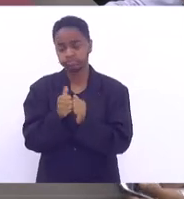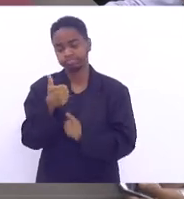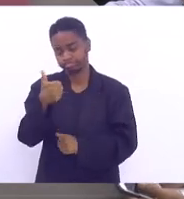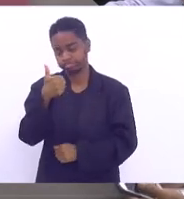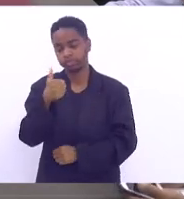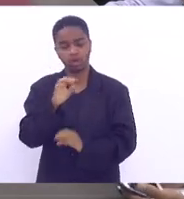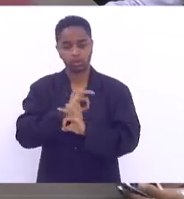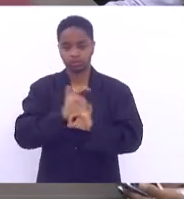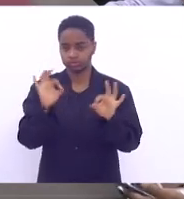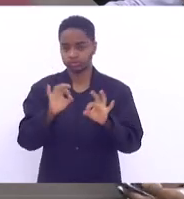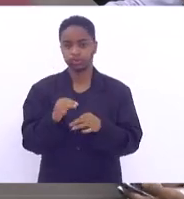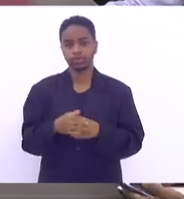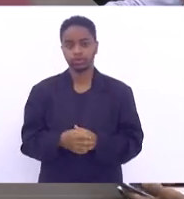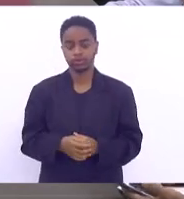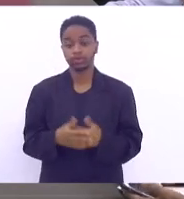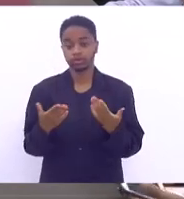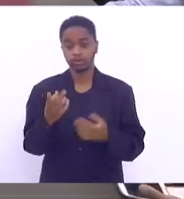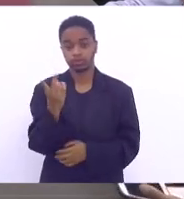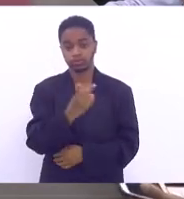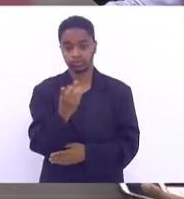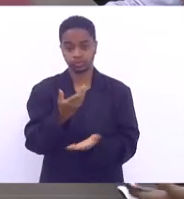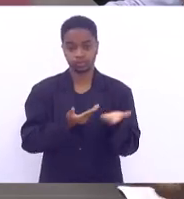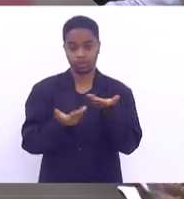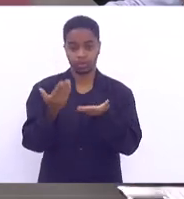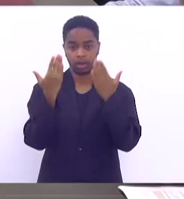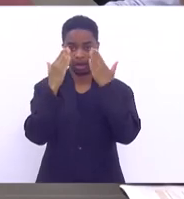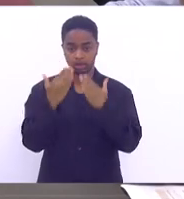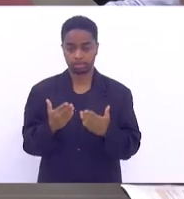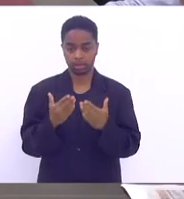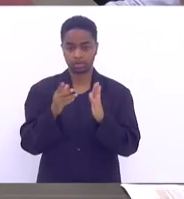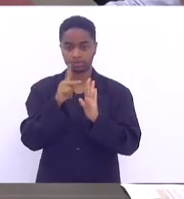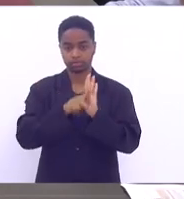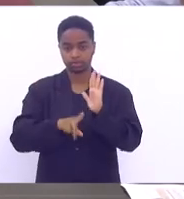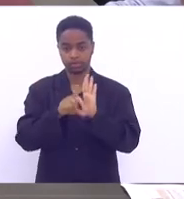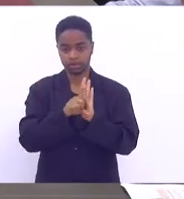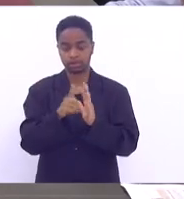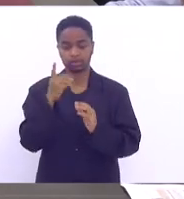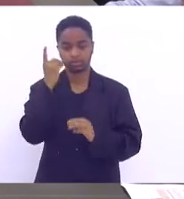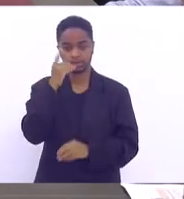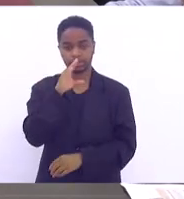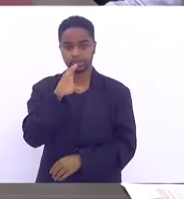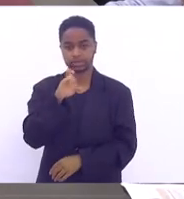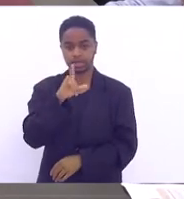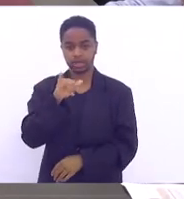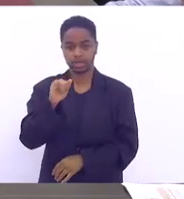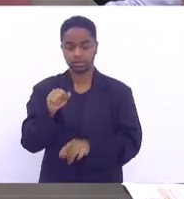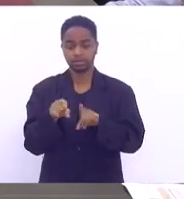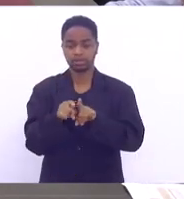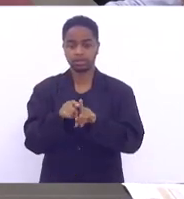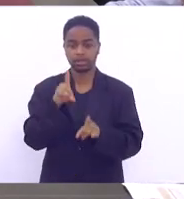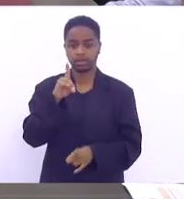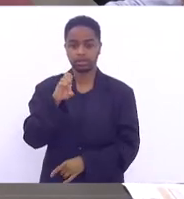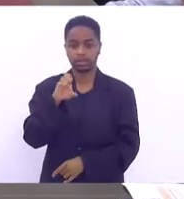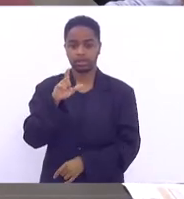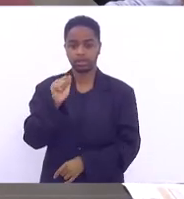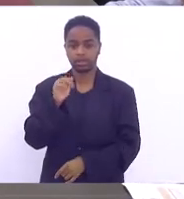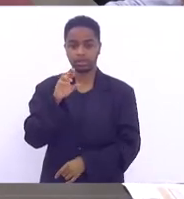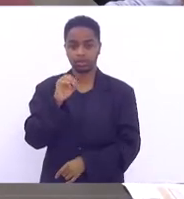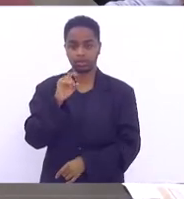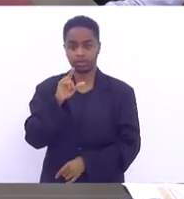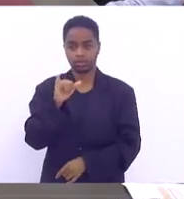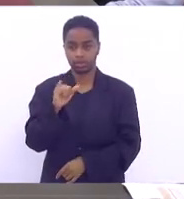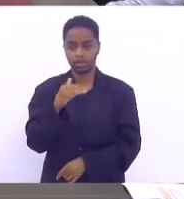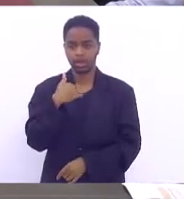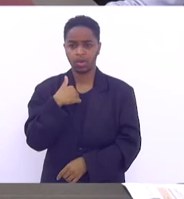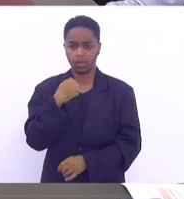Então, projeto com vistas compartilhadas. A deputada Célia e ao deputado De la Rolha. Sempre posso, aqui. Posso fazer